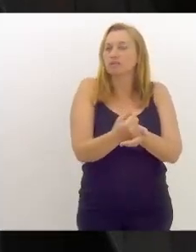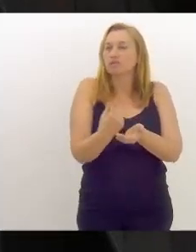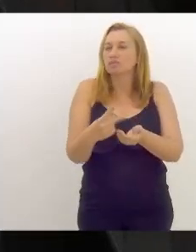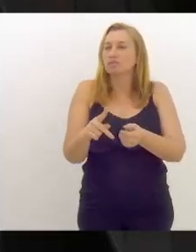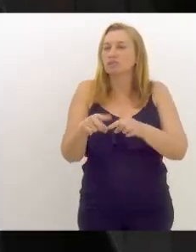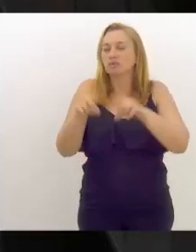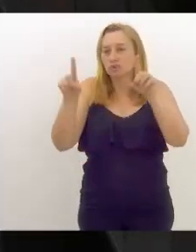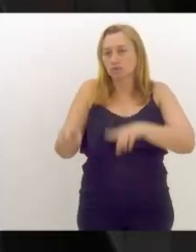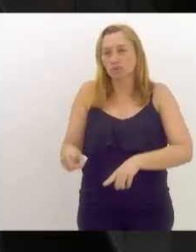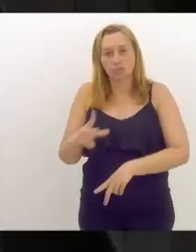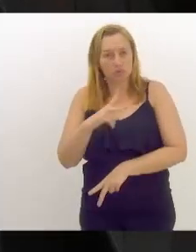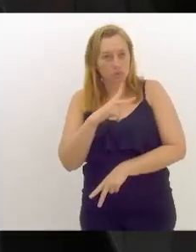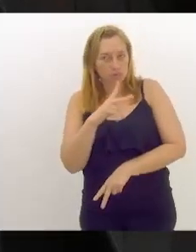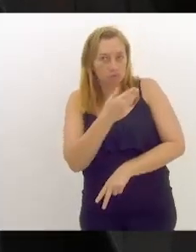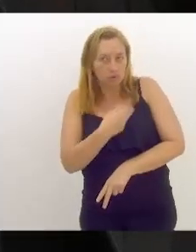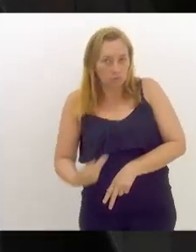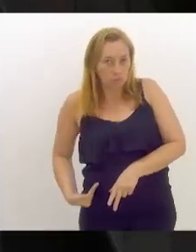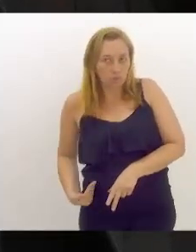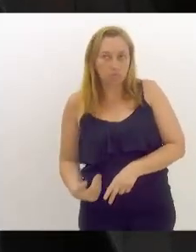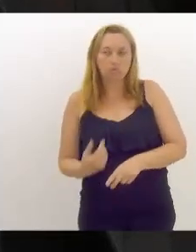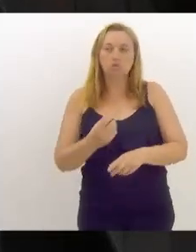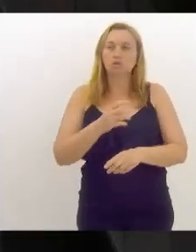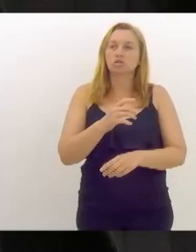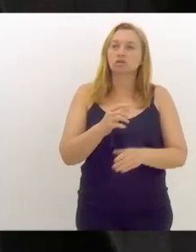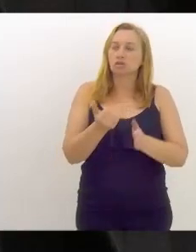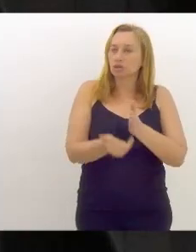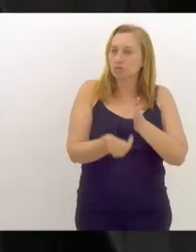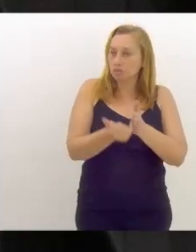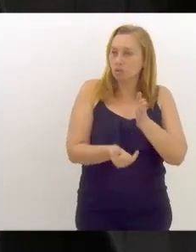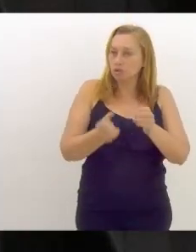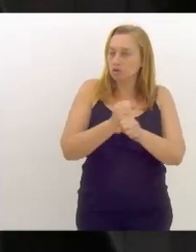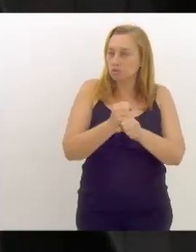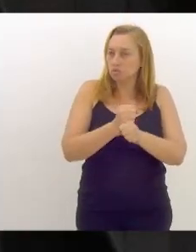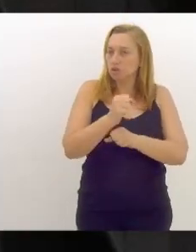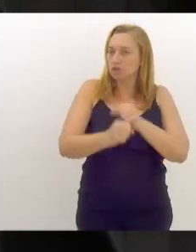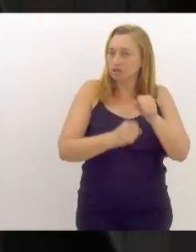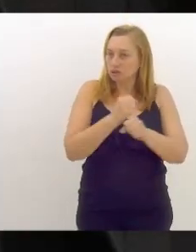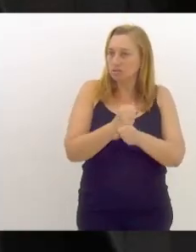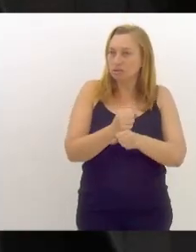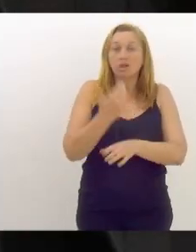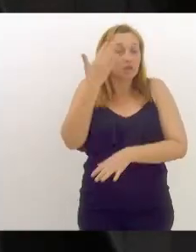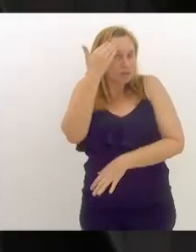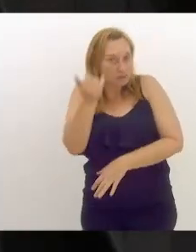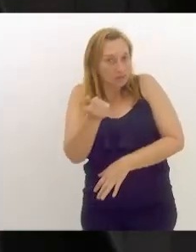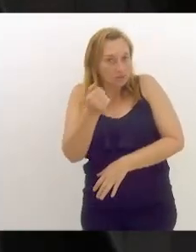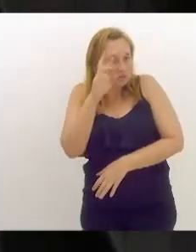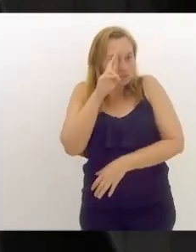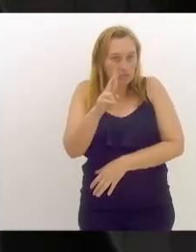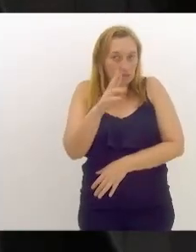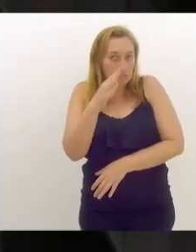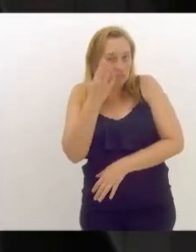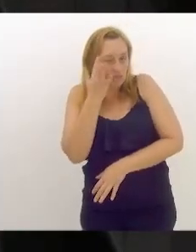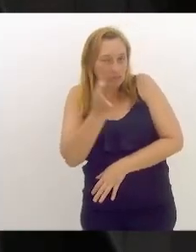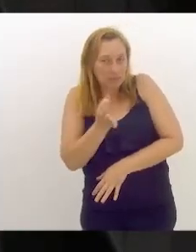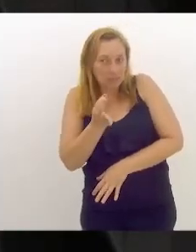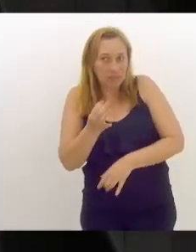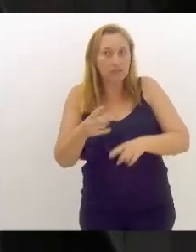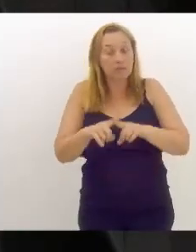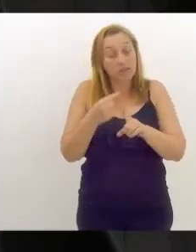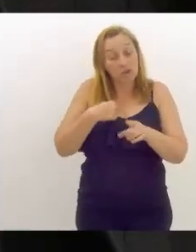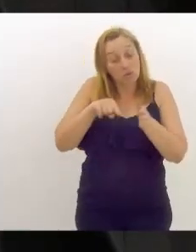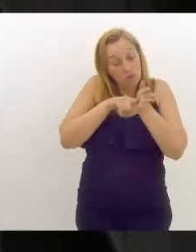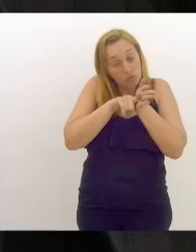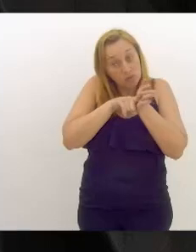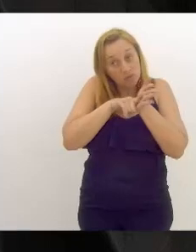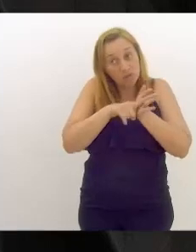funcionários públicos de imposto de renda por ano? Eu sei que o senhor não tem ideia. Eu fui verificar